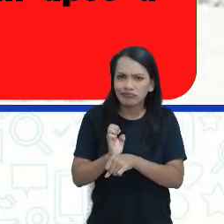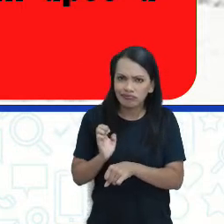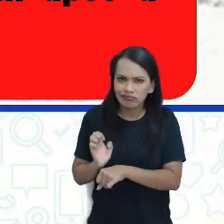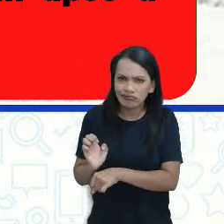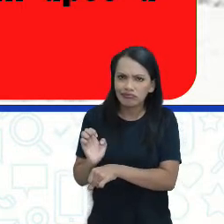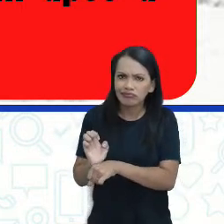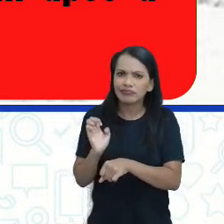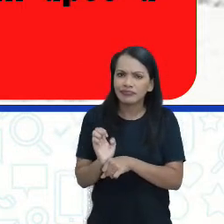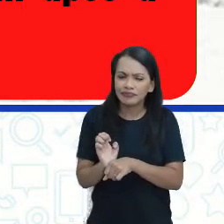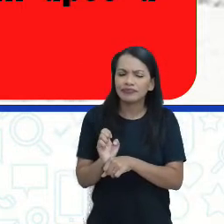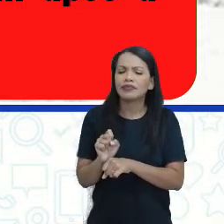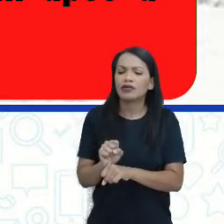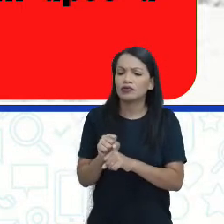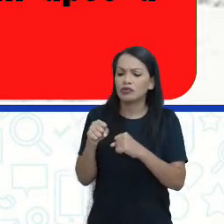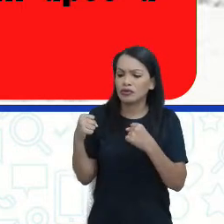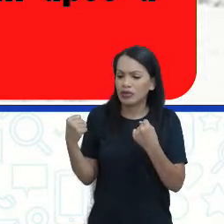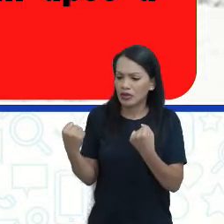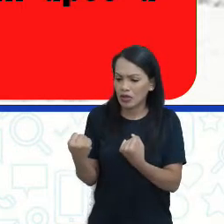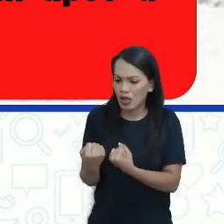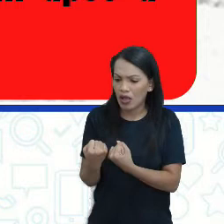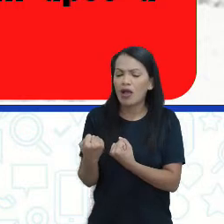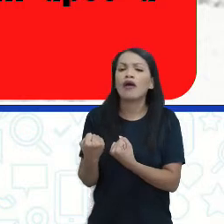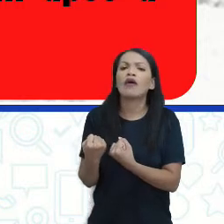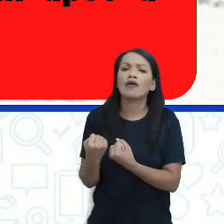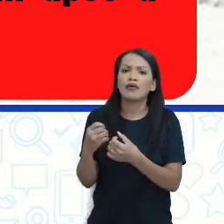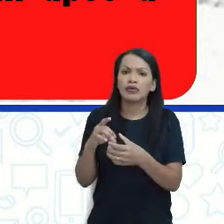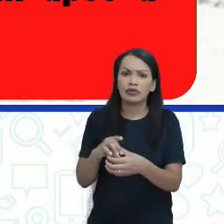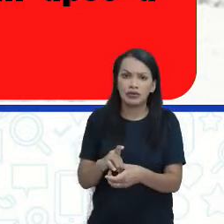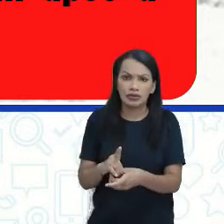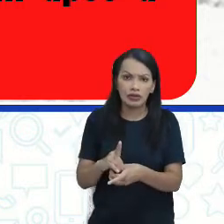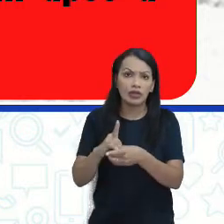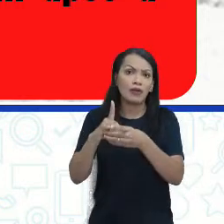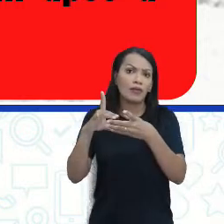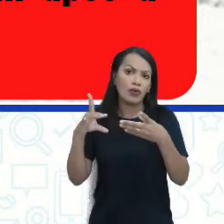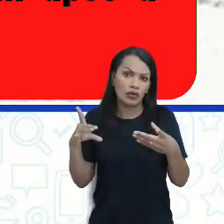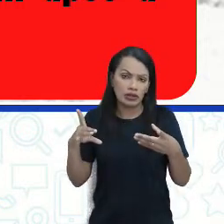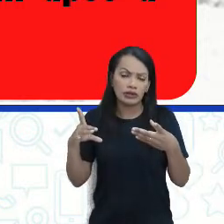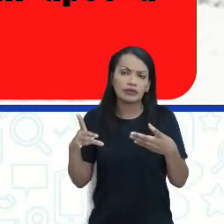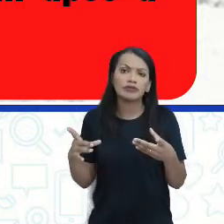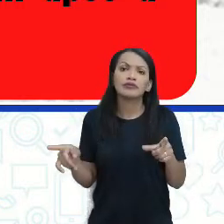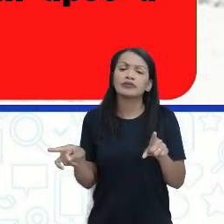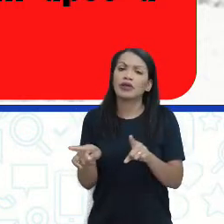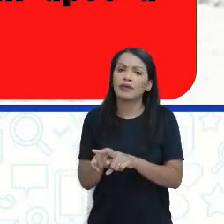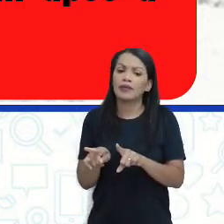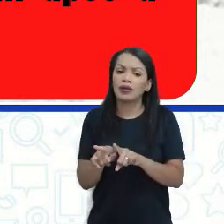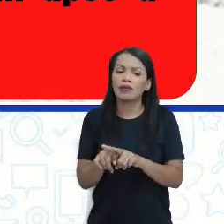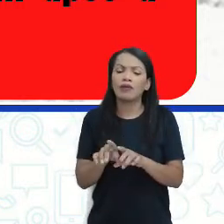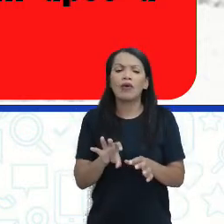da social-democracia, né, os partidos, né, de social-democracia. A